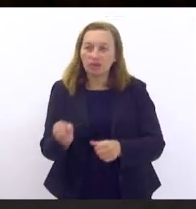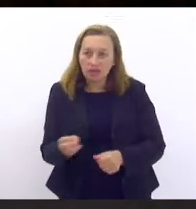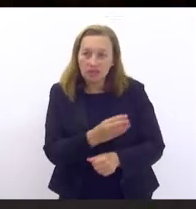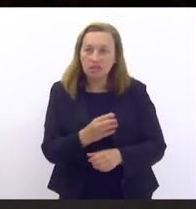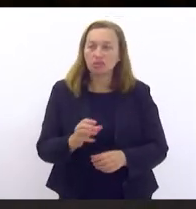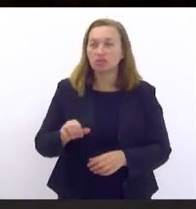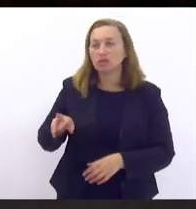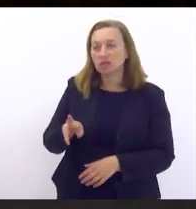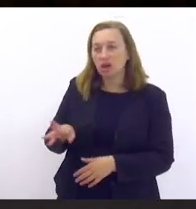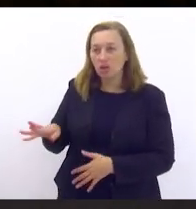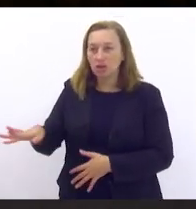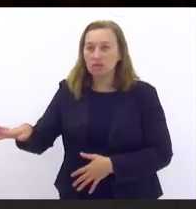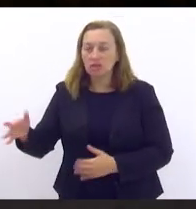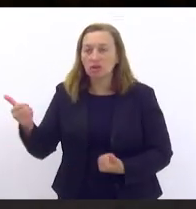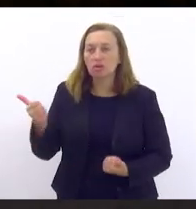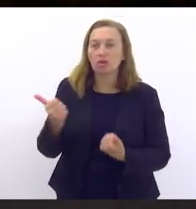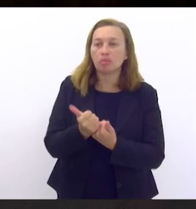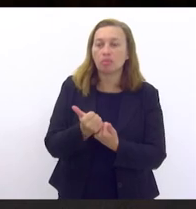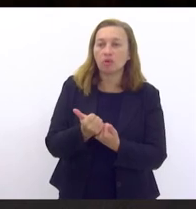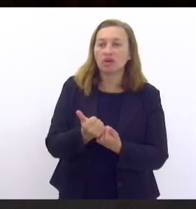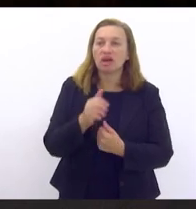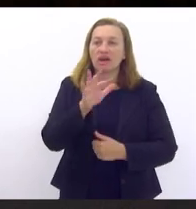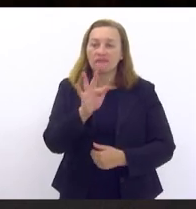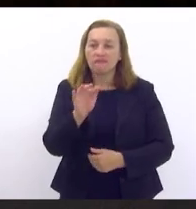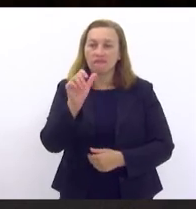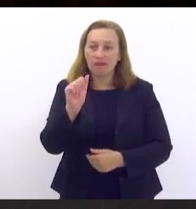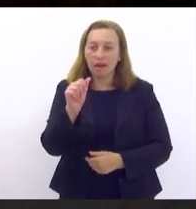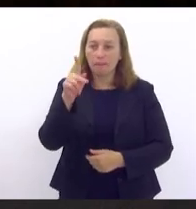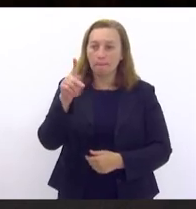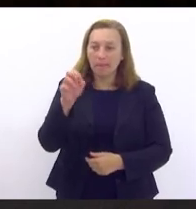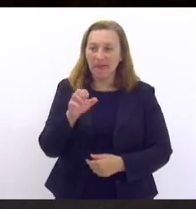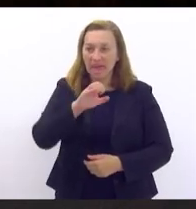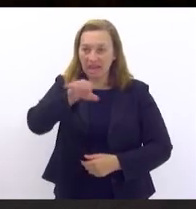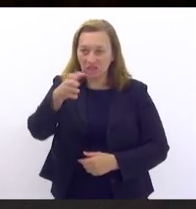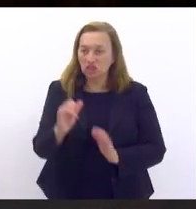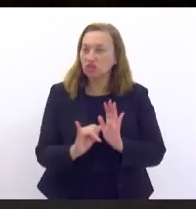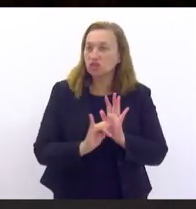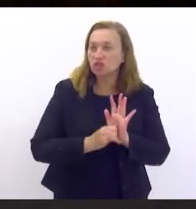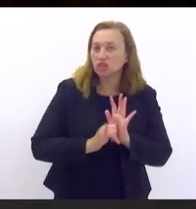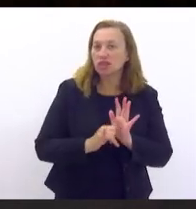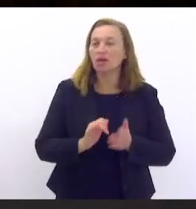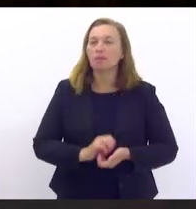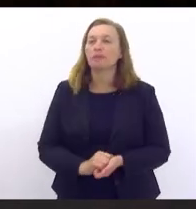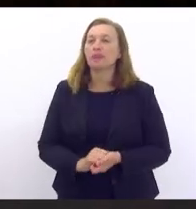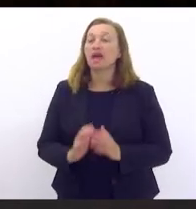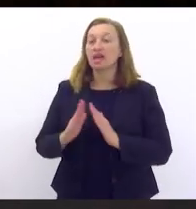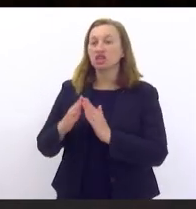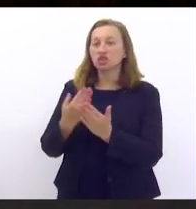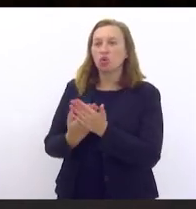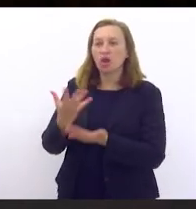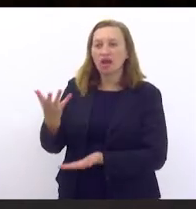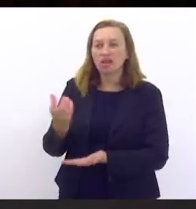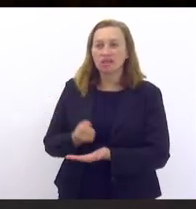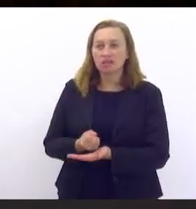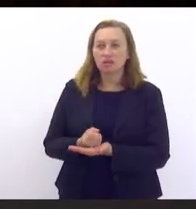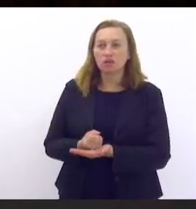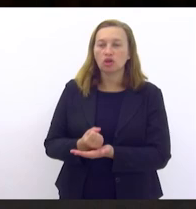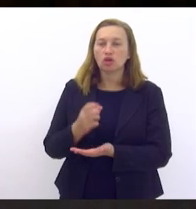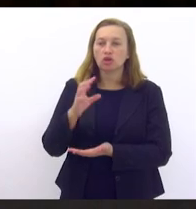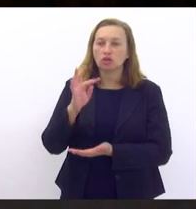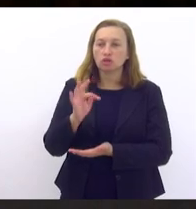com recurso de apoio da faperj né do edital de apoio da faperj essa escola recebeu uma torre verde